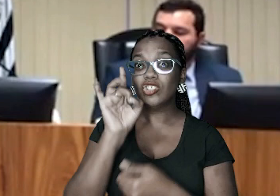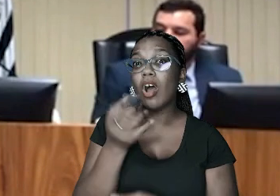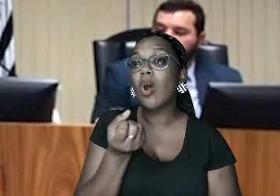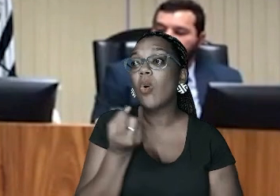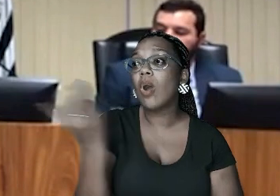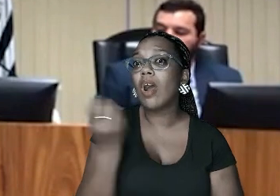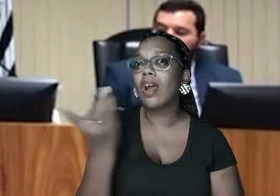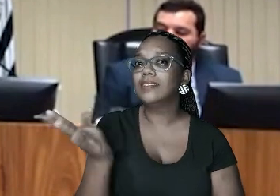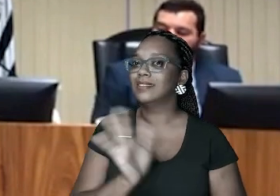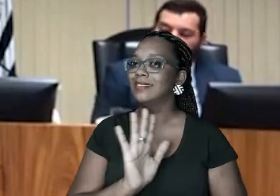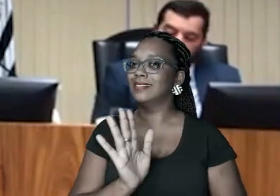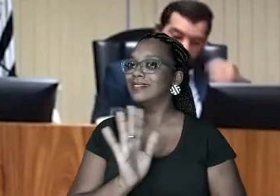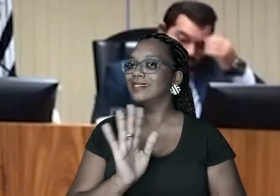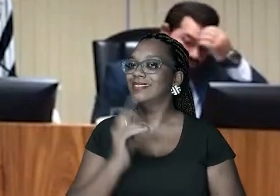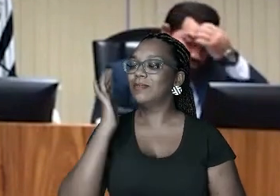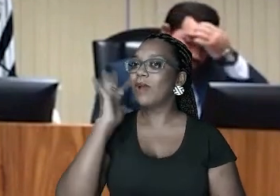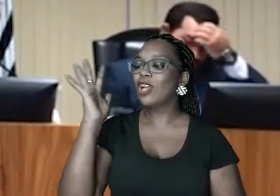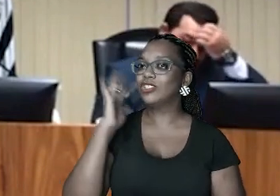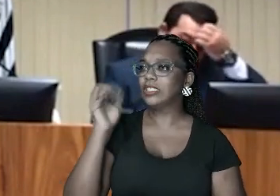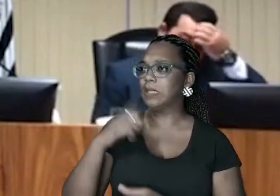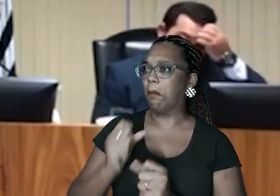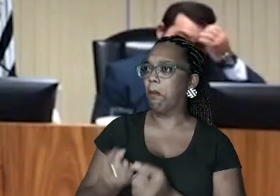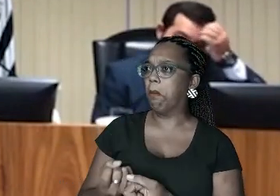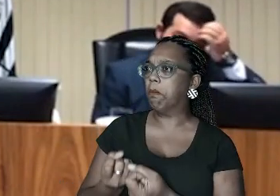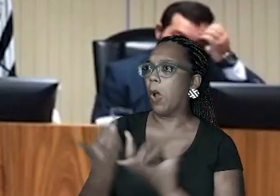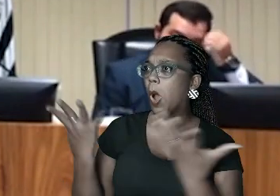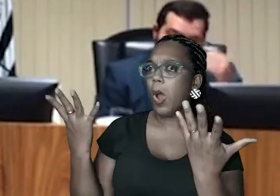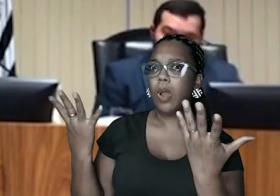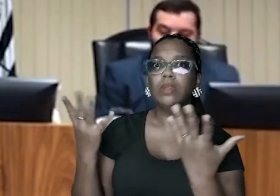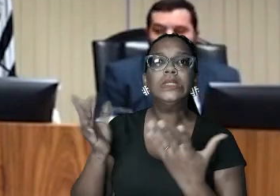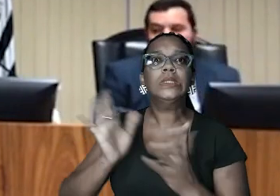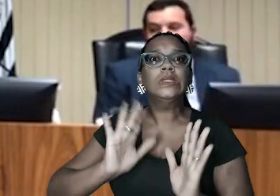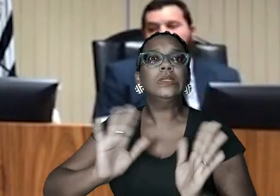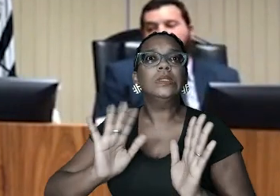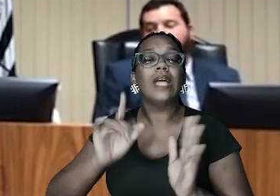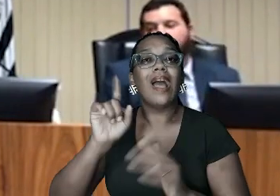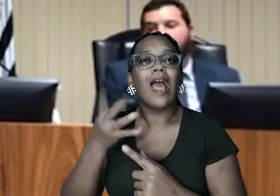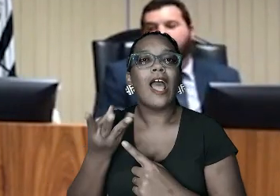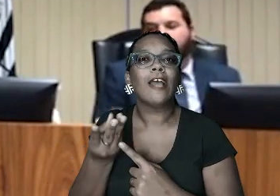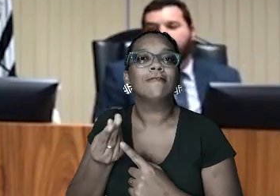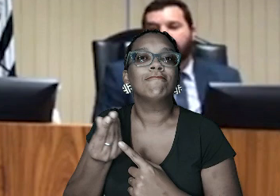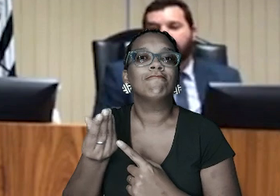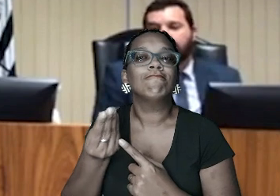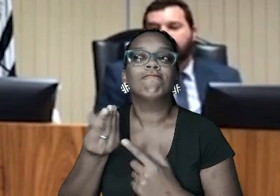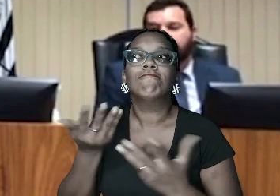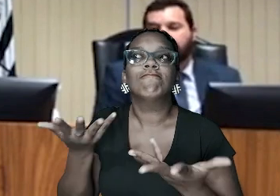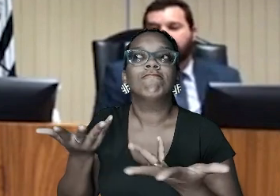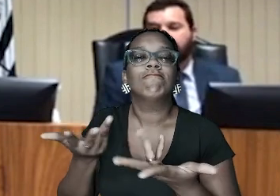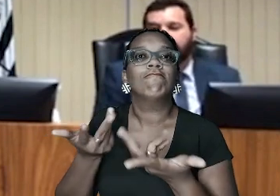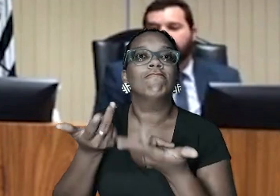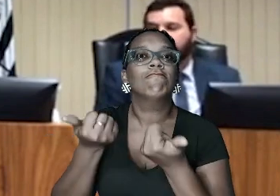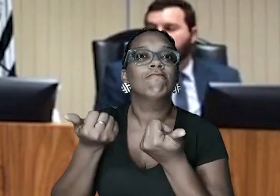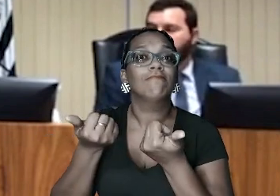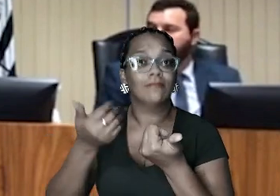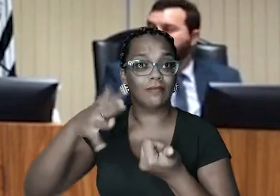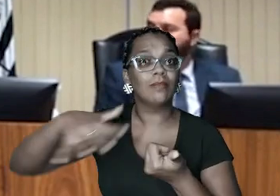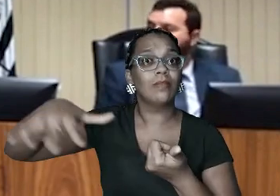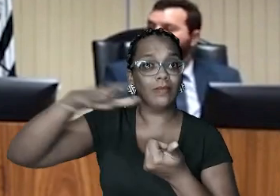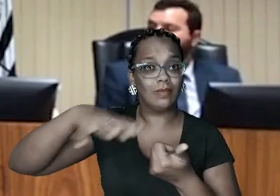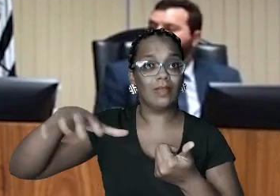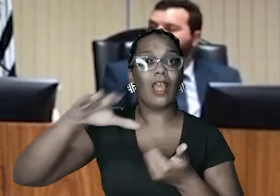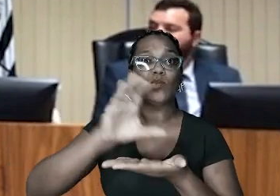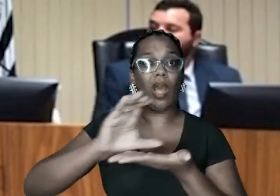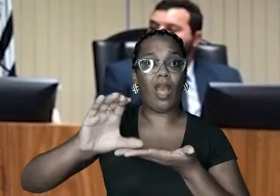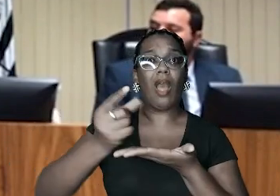e essas transformações não são apenas quantitativas como muitas vezes se imaginam explosão de volumes elas são